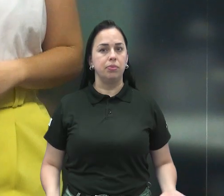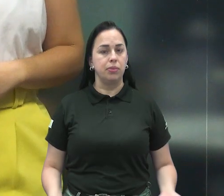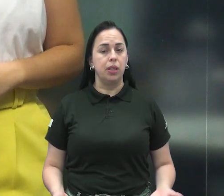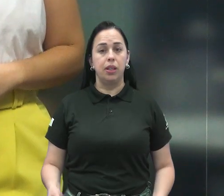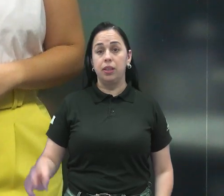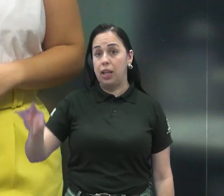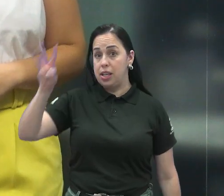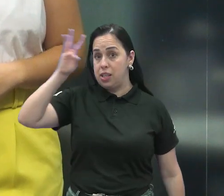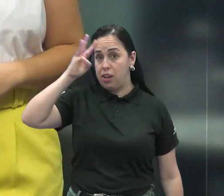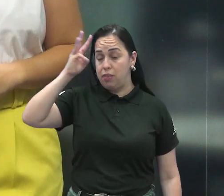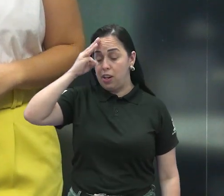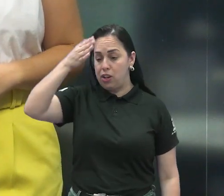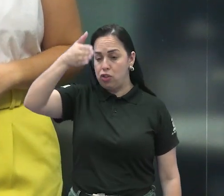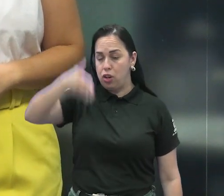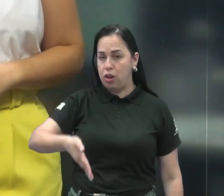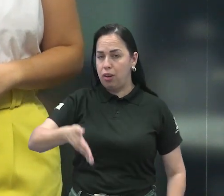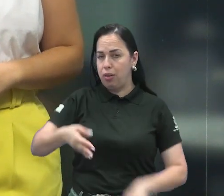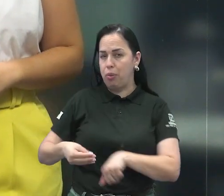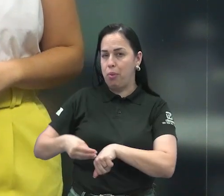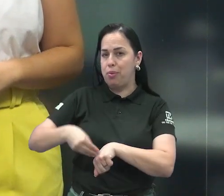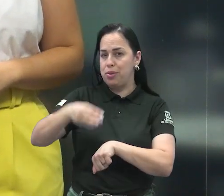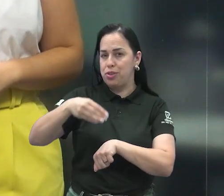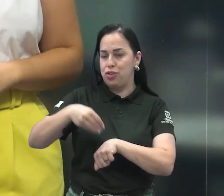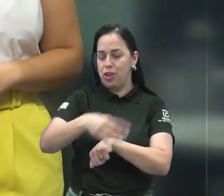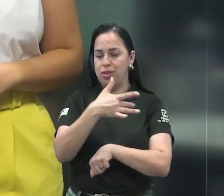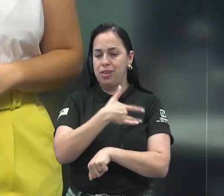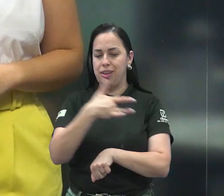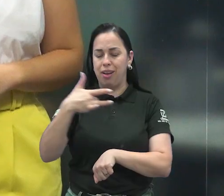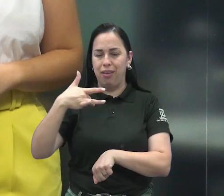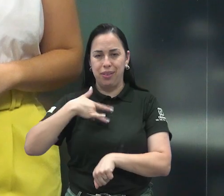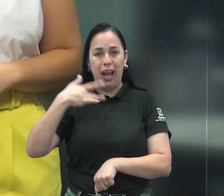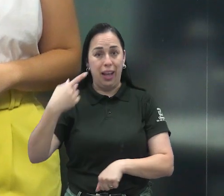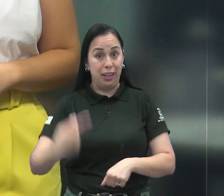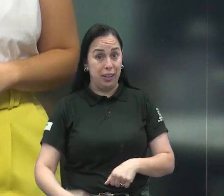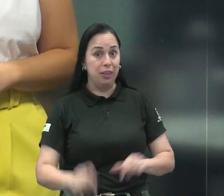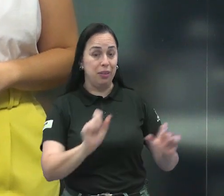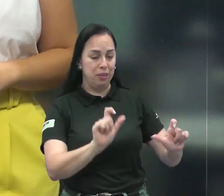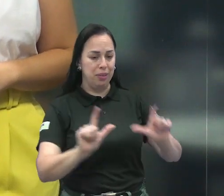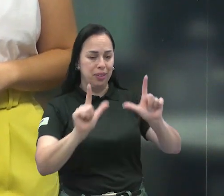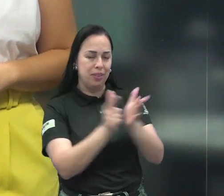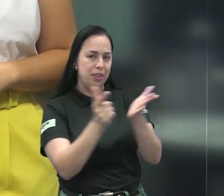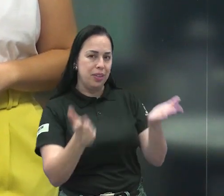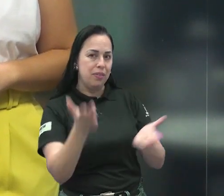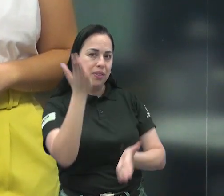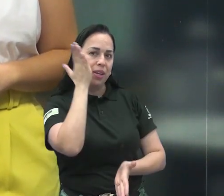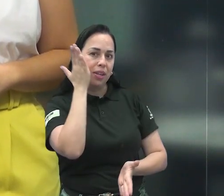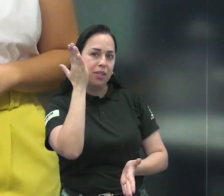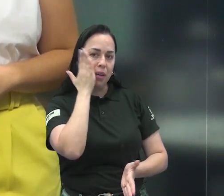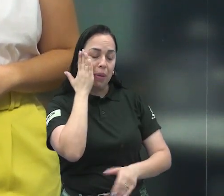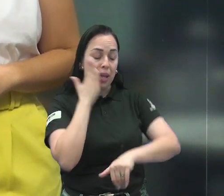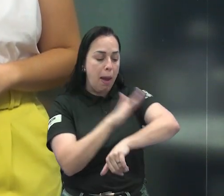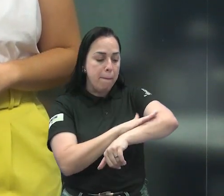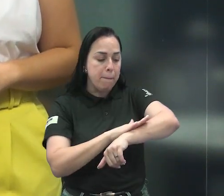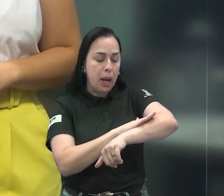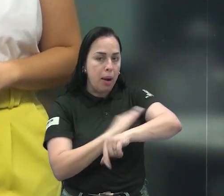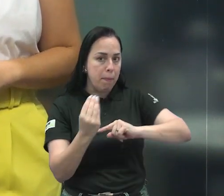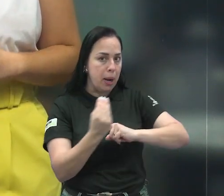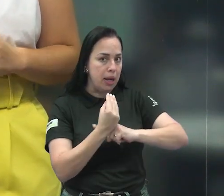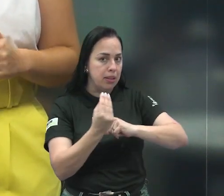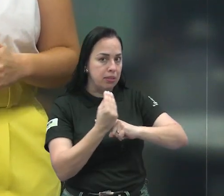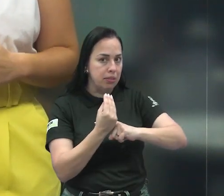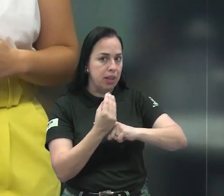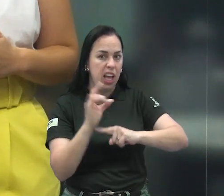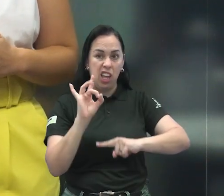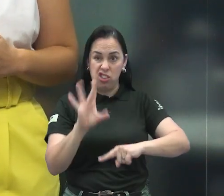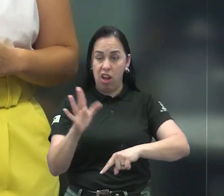E toda terça-feira é dia da sua dose semanal de bem-estar aqui no Boletim Legislativo. Você sabia que proteger a pele vai